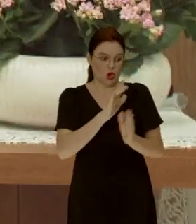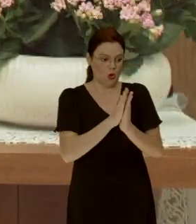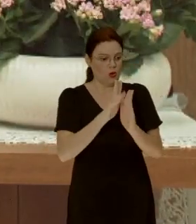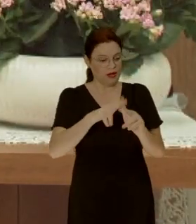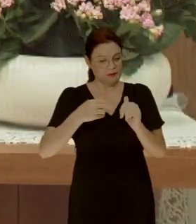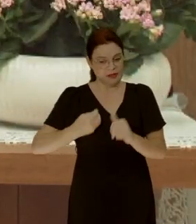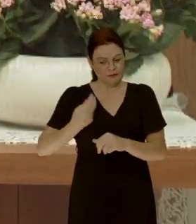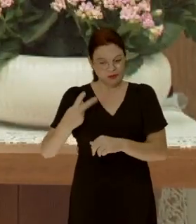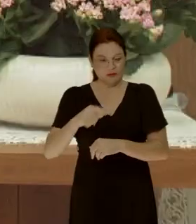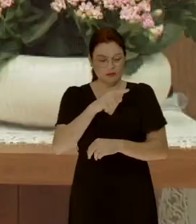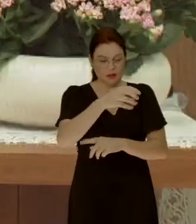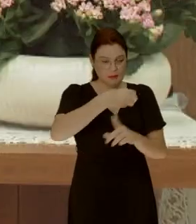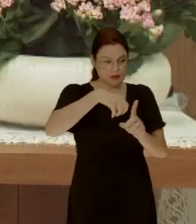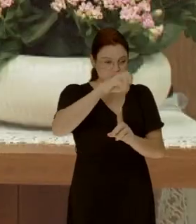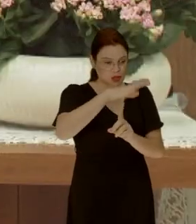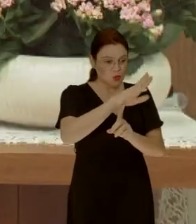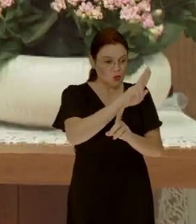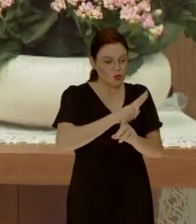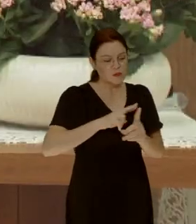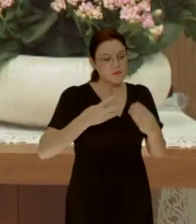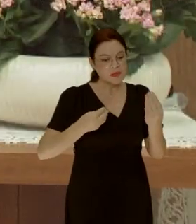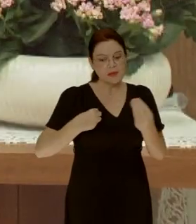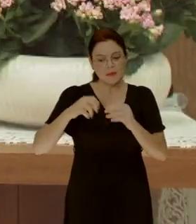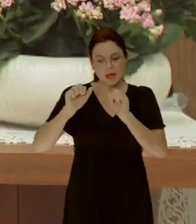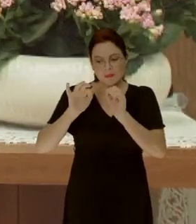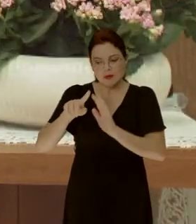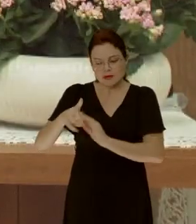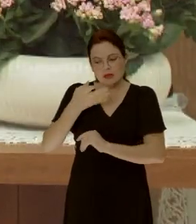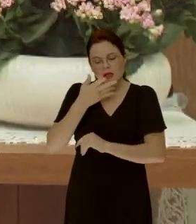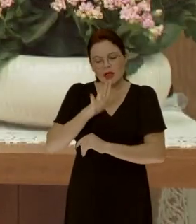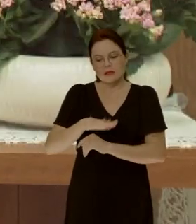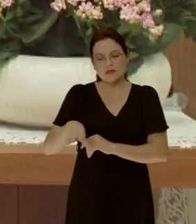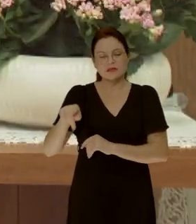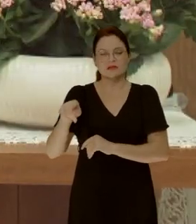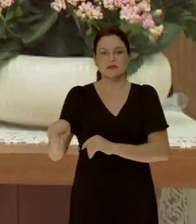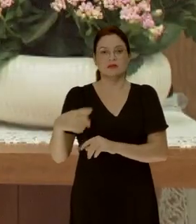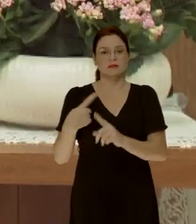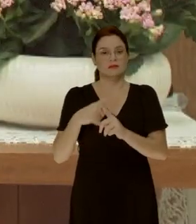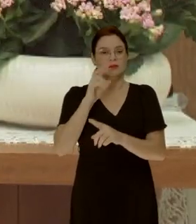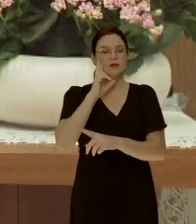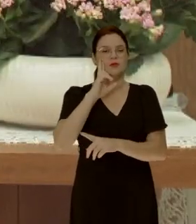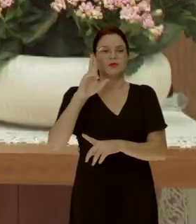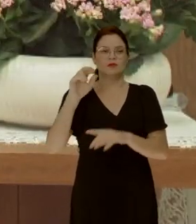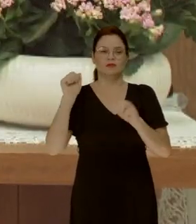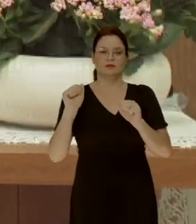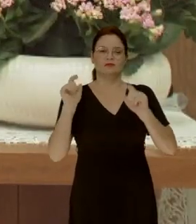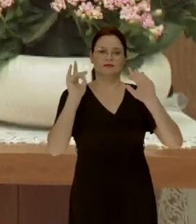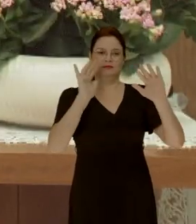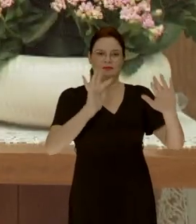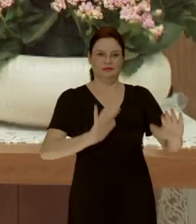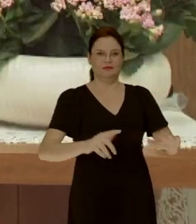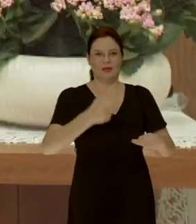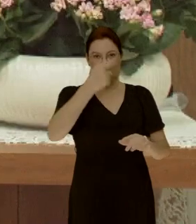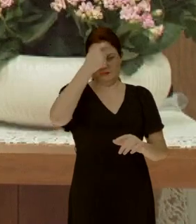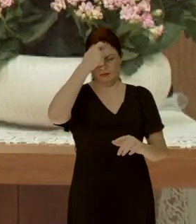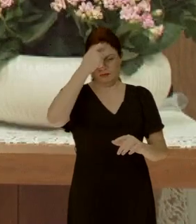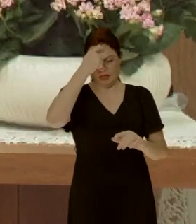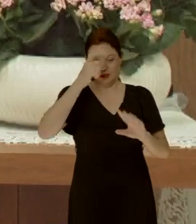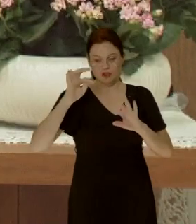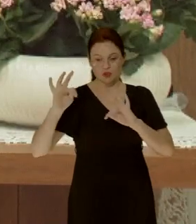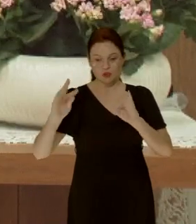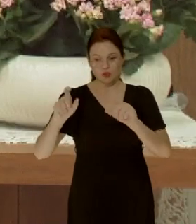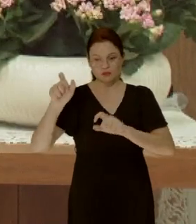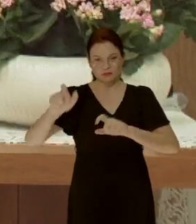através dos meios de graça, pois o Senhor iria operar e mudar toda esta